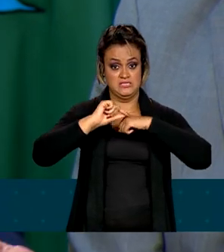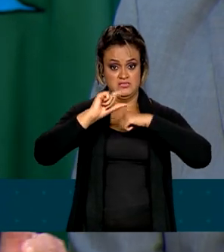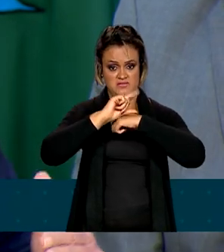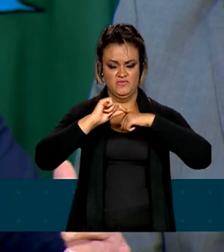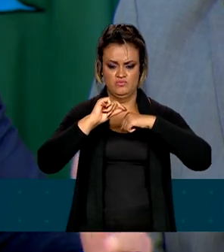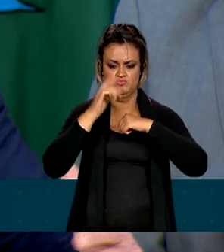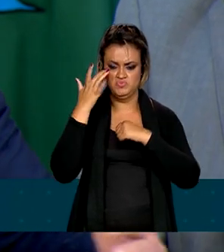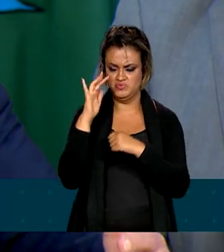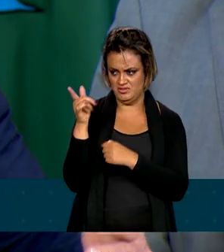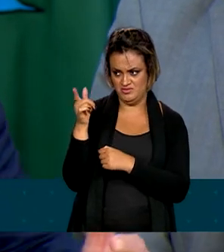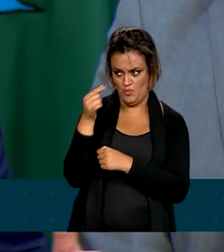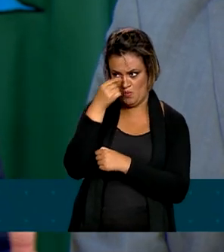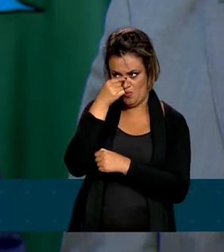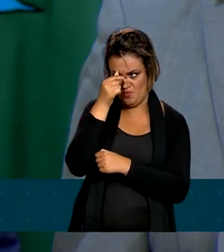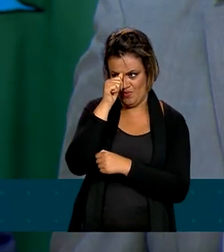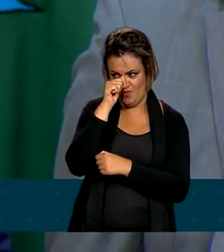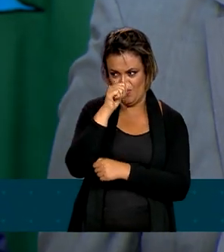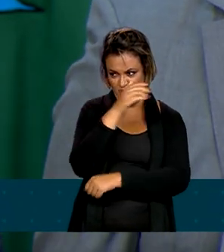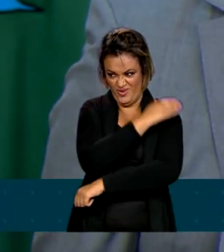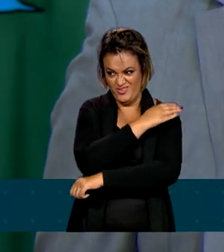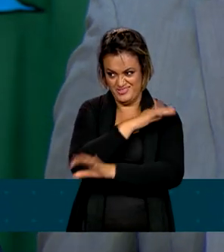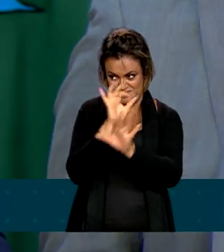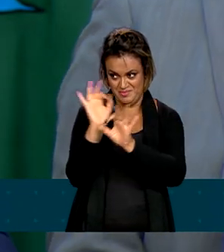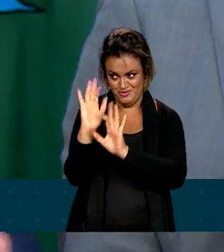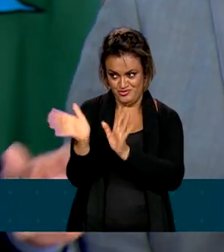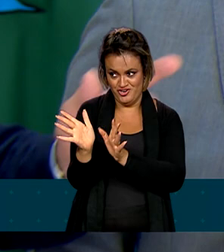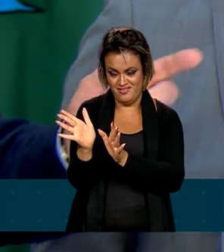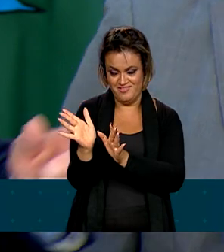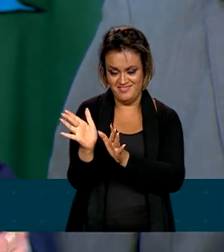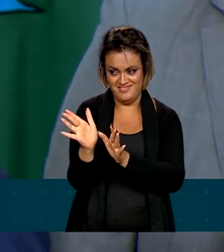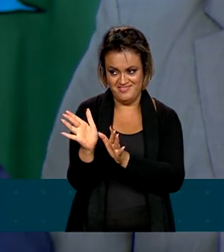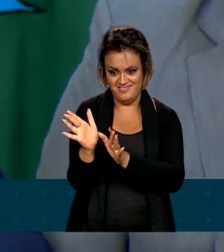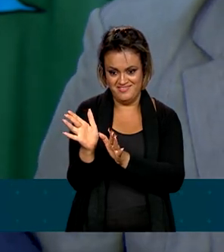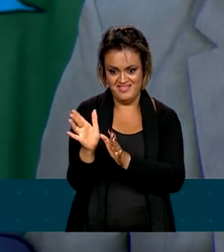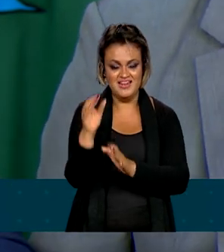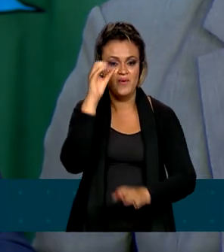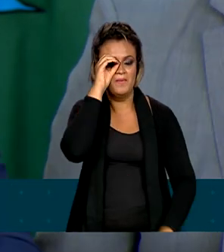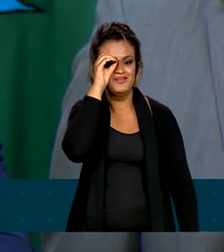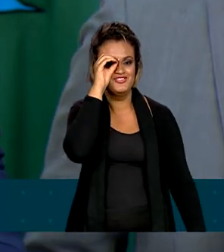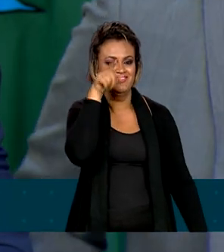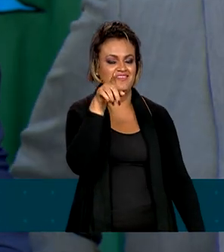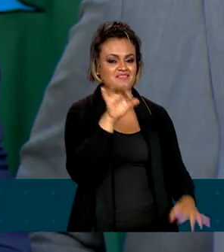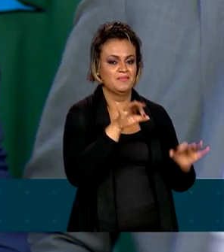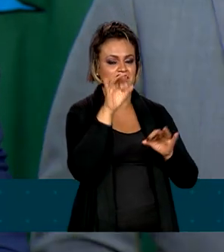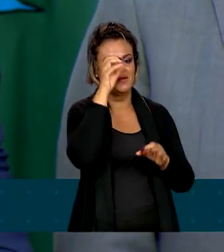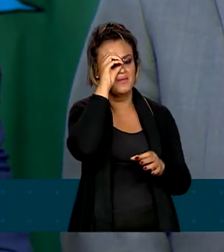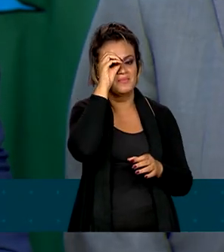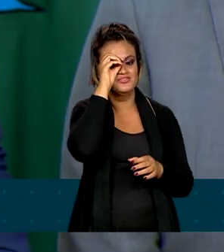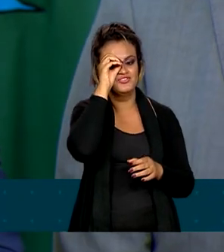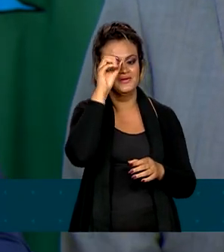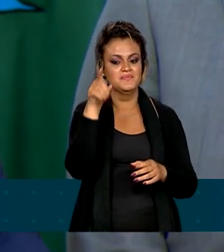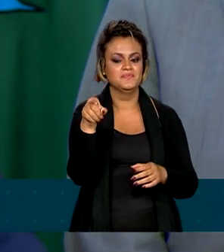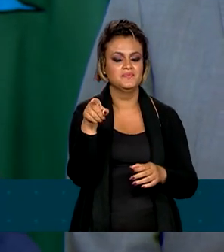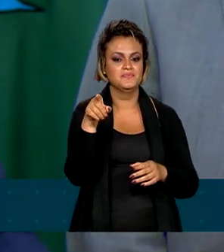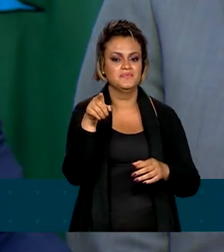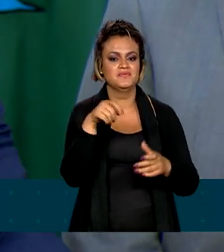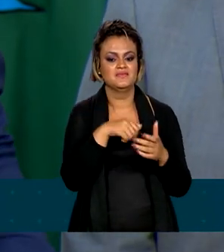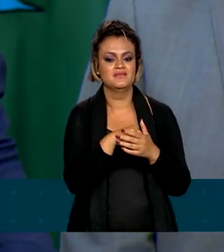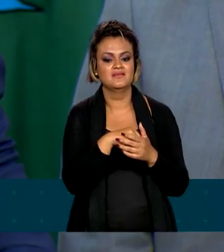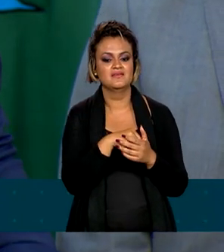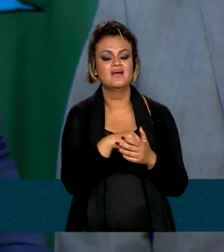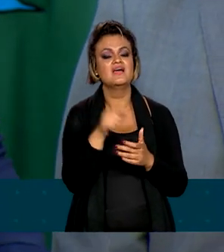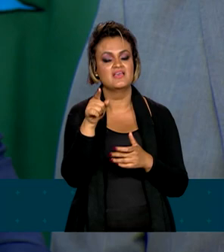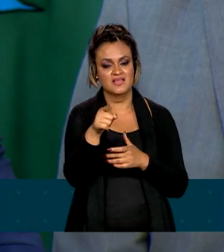Não sei se o Rui já reparou o espaço lá, já preparou. Não, é o Padilha que vai preparar. E nós